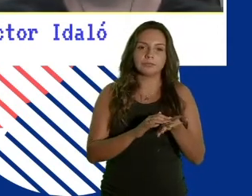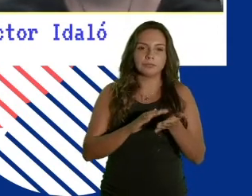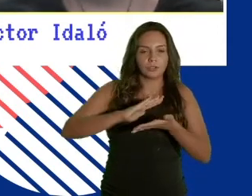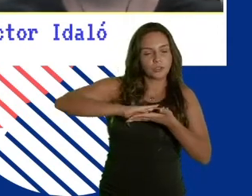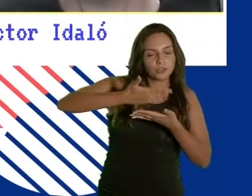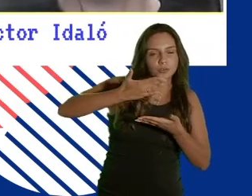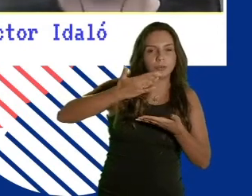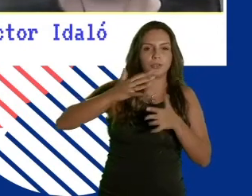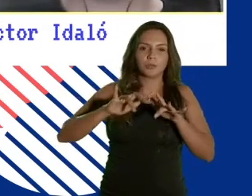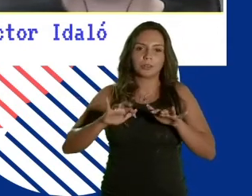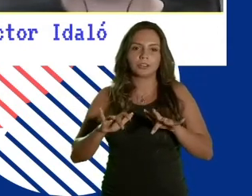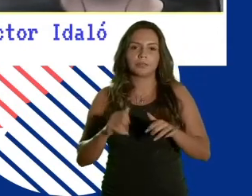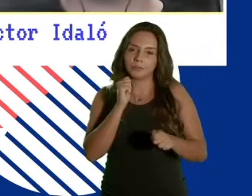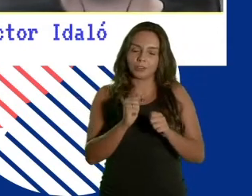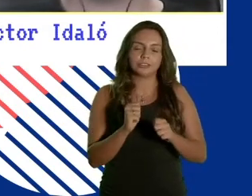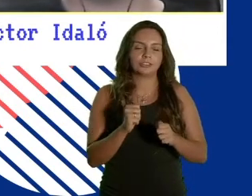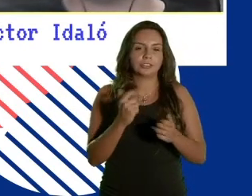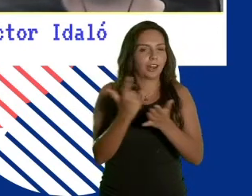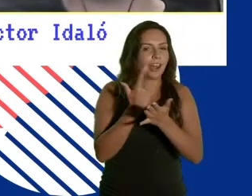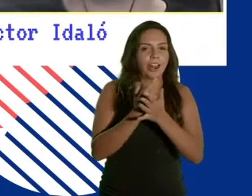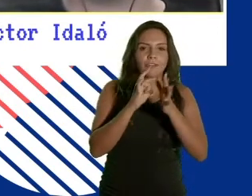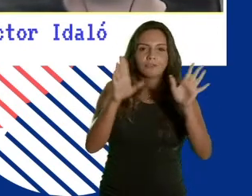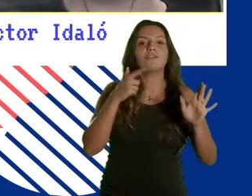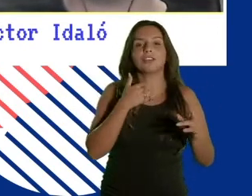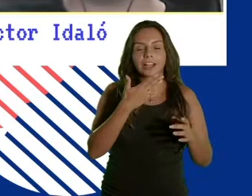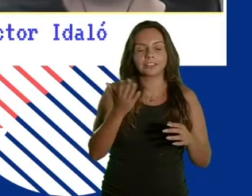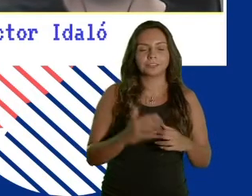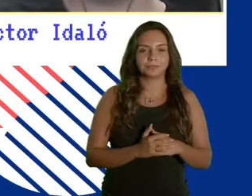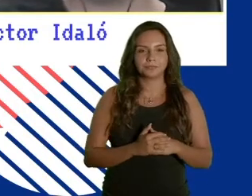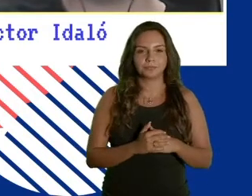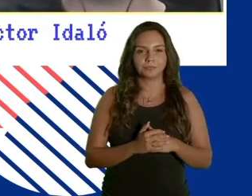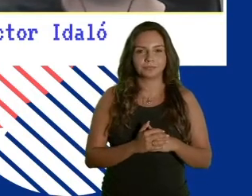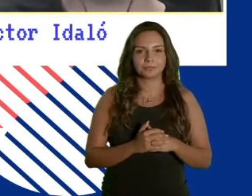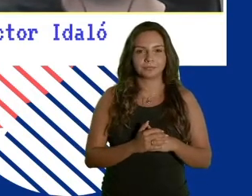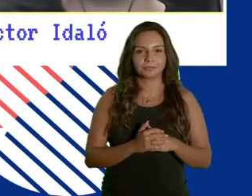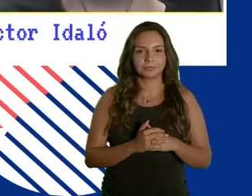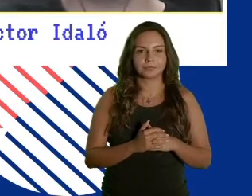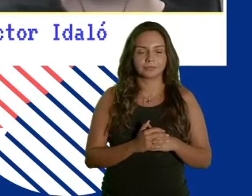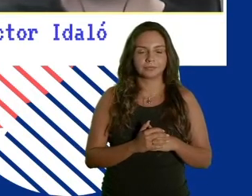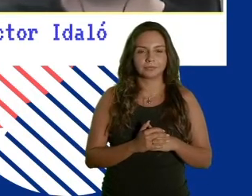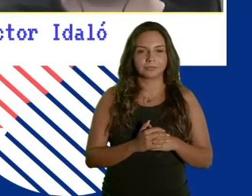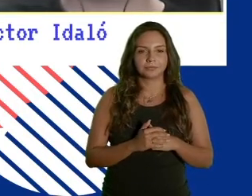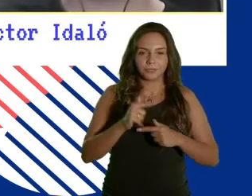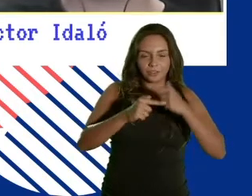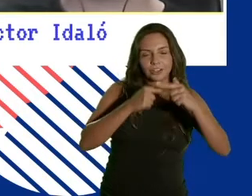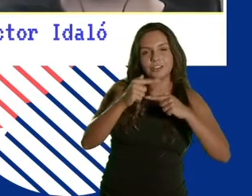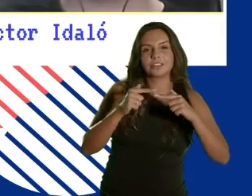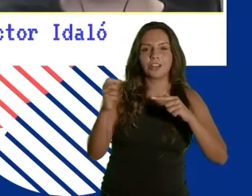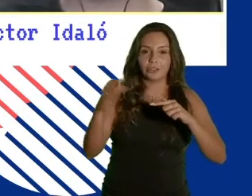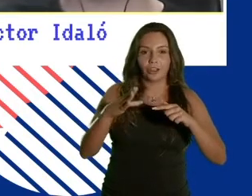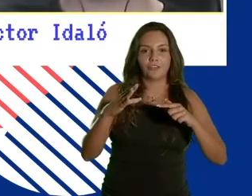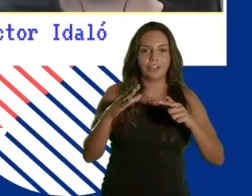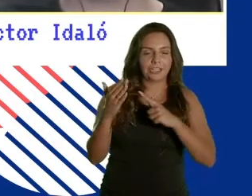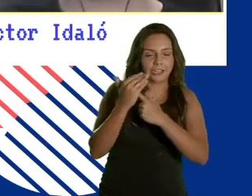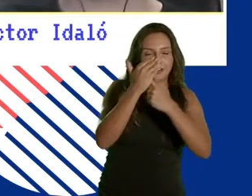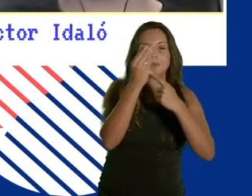um computador, e pode consumir o livro tranquilamente. Essa facilidade que a minha geração tem com a internet, com as novas tecnologias,